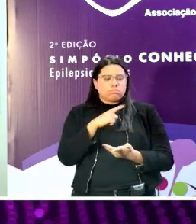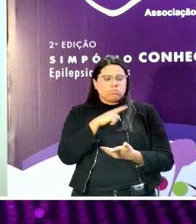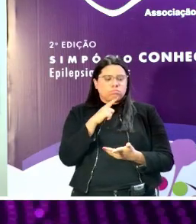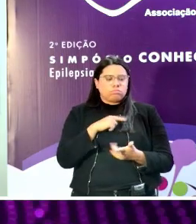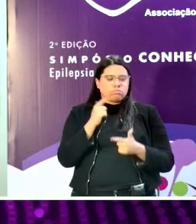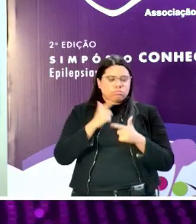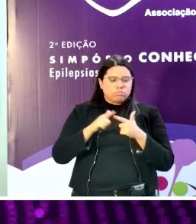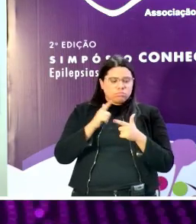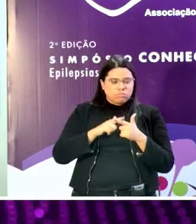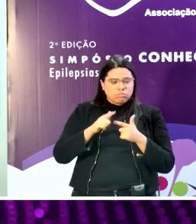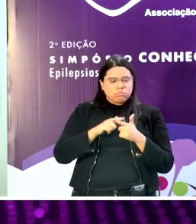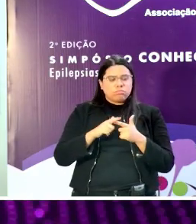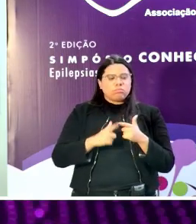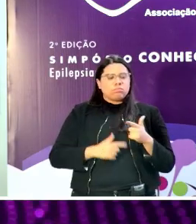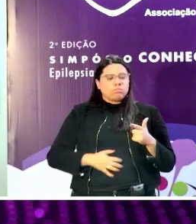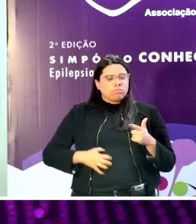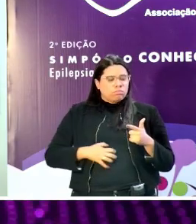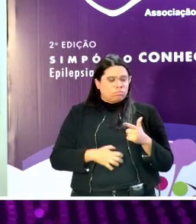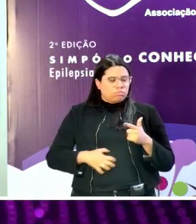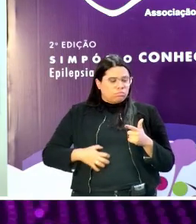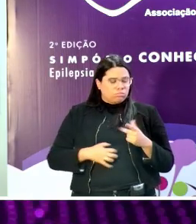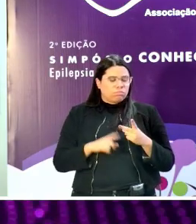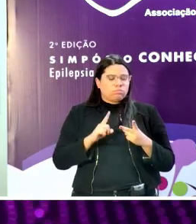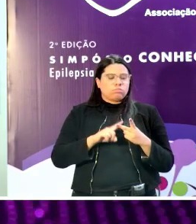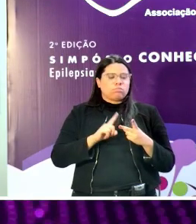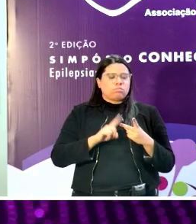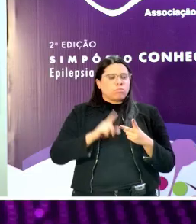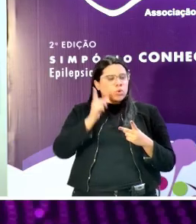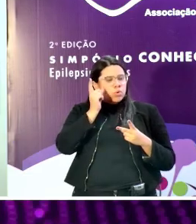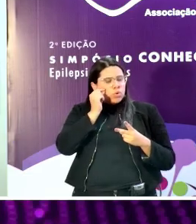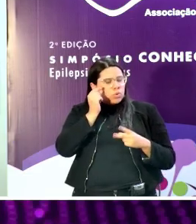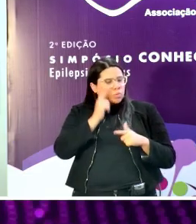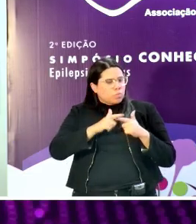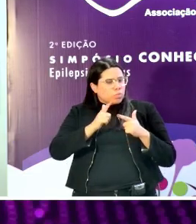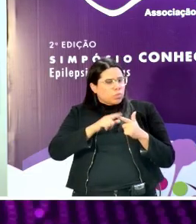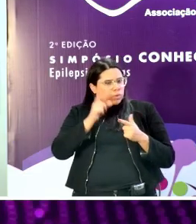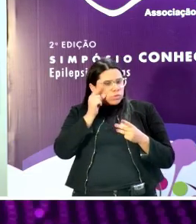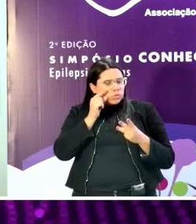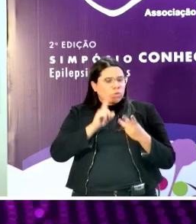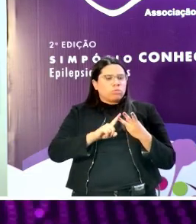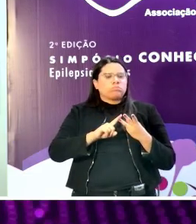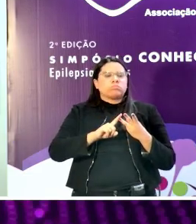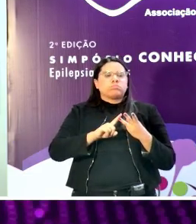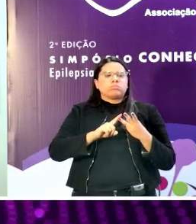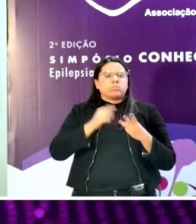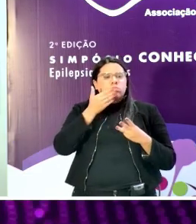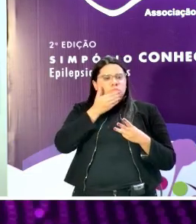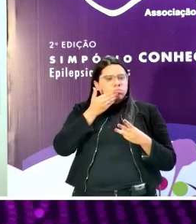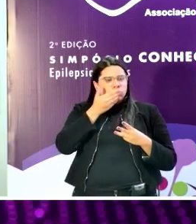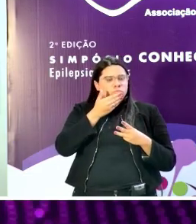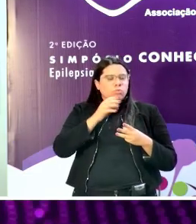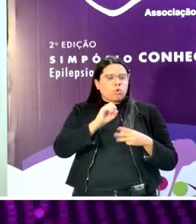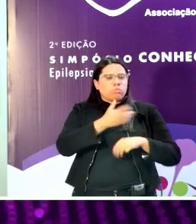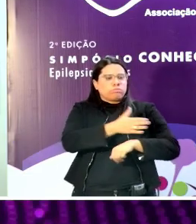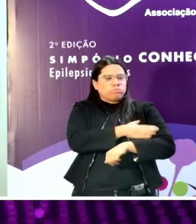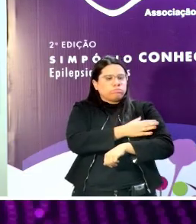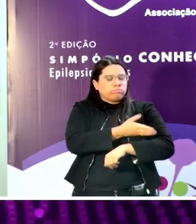problemas no trato gastrointestinal, temos distúrbios do sono, hipotonia, dificuldade, né,